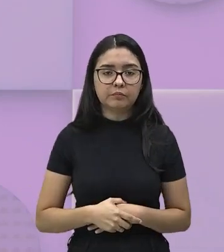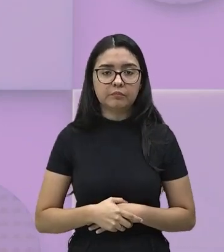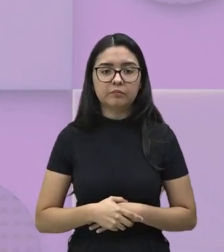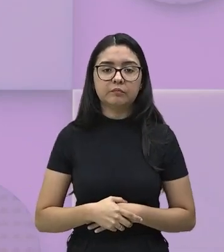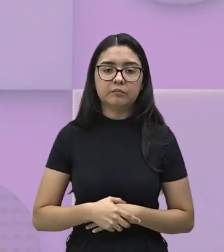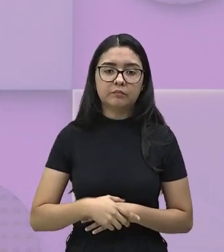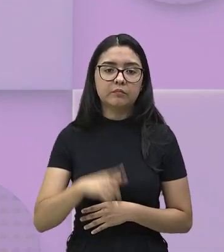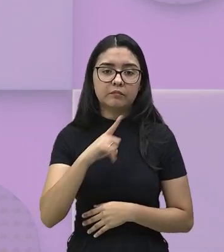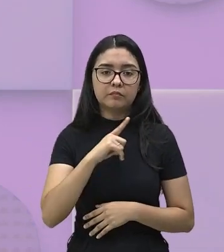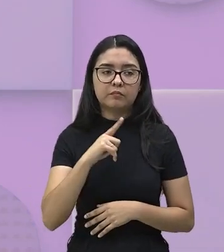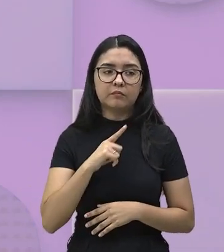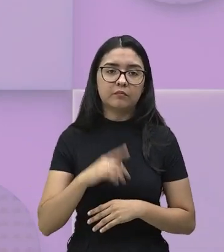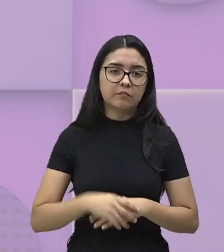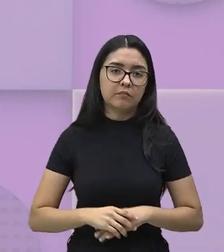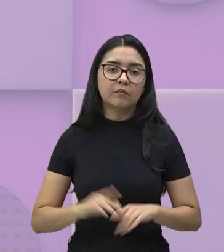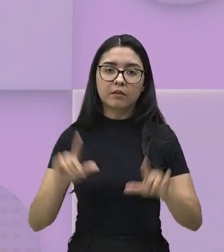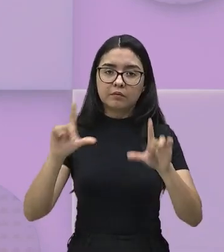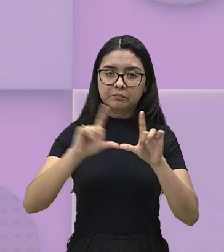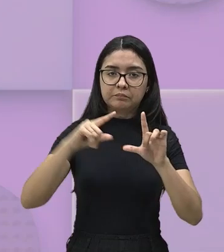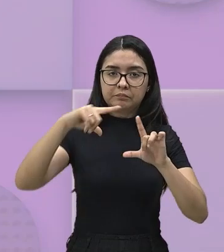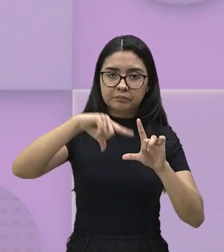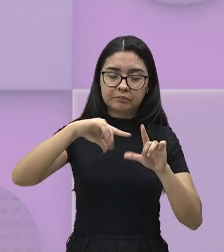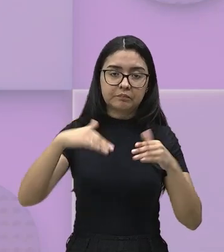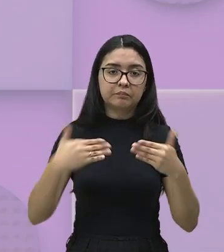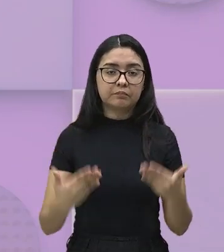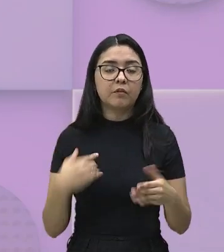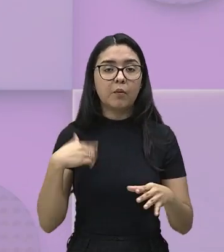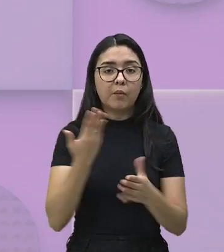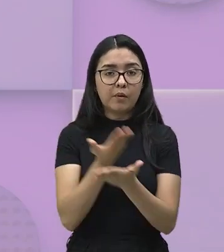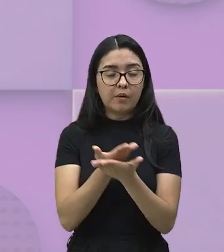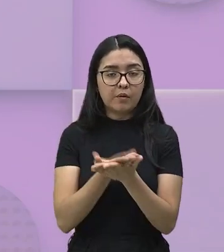ser proporcionais. Tudo bem? Então, essa